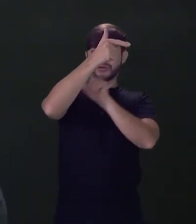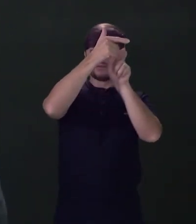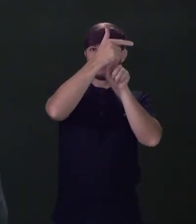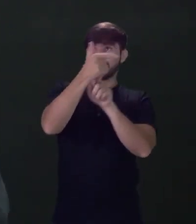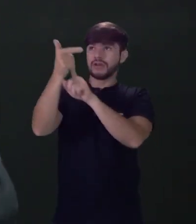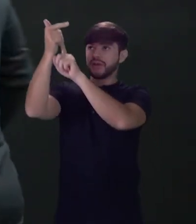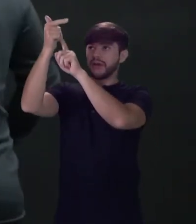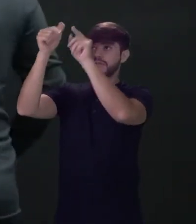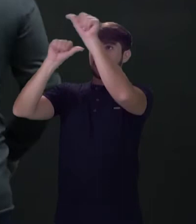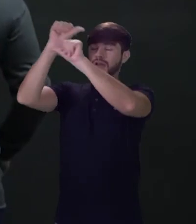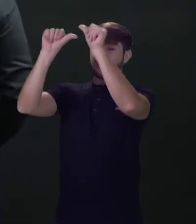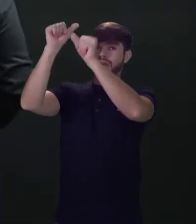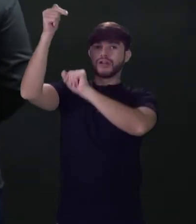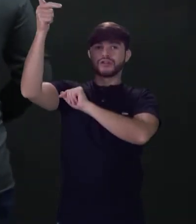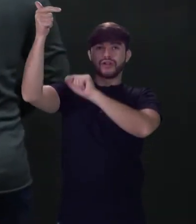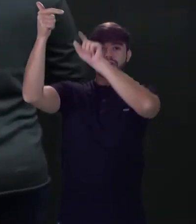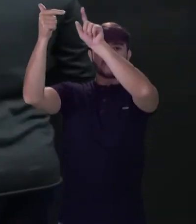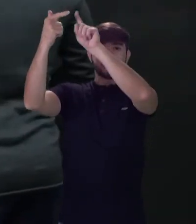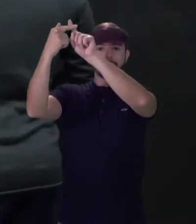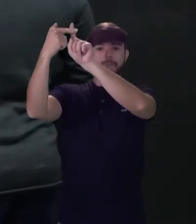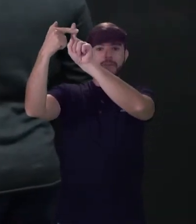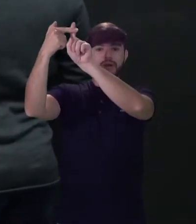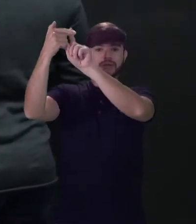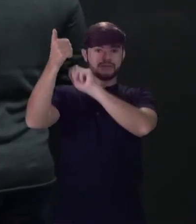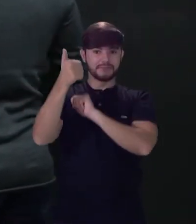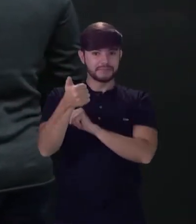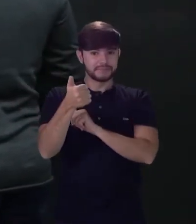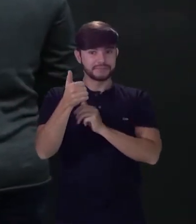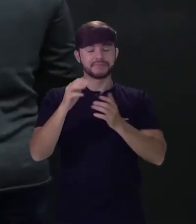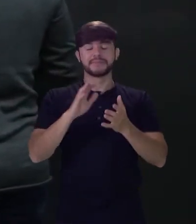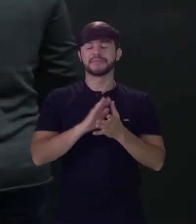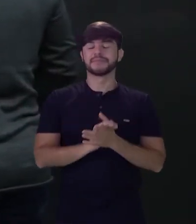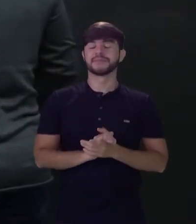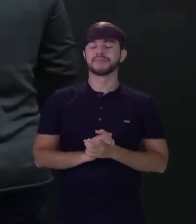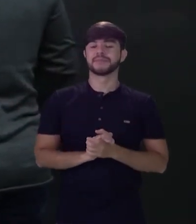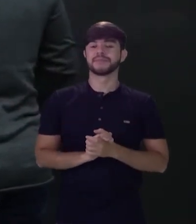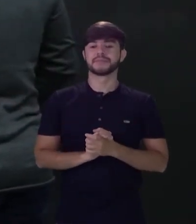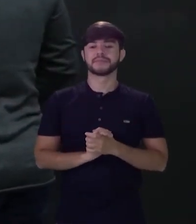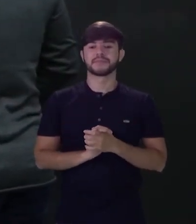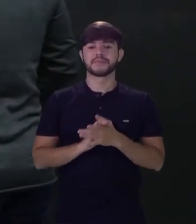quando a gente inverte a fração, ó, aqui houve